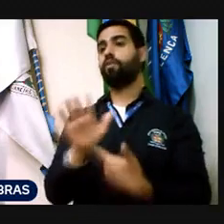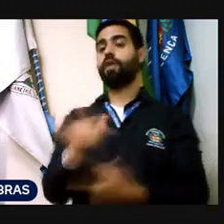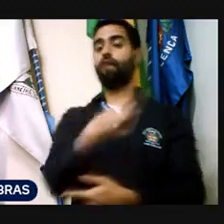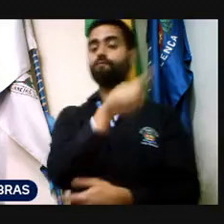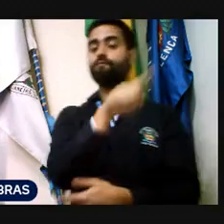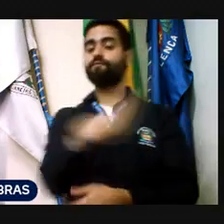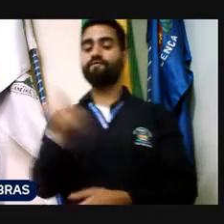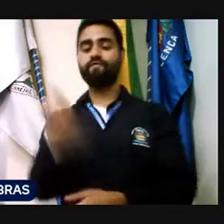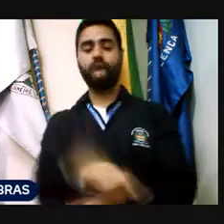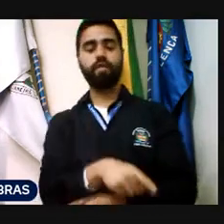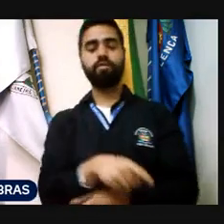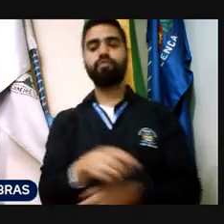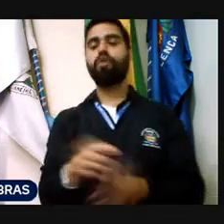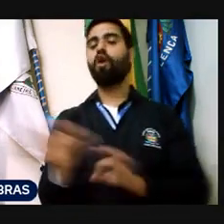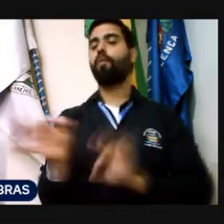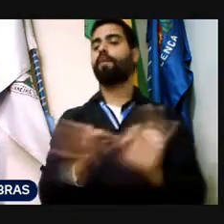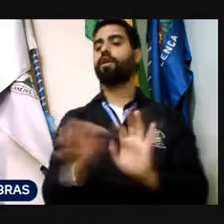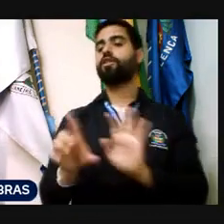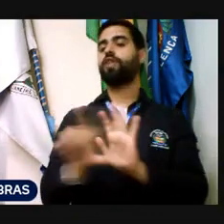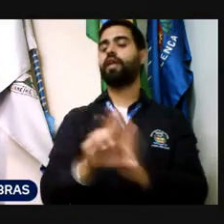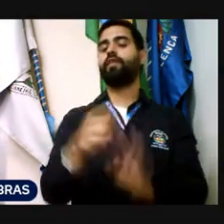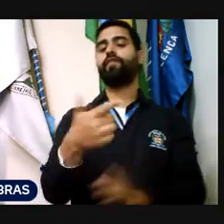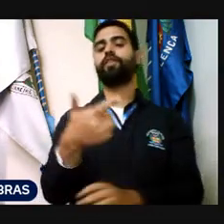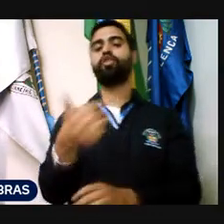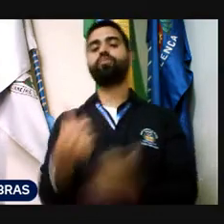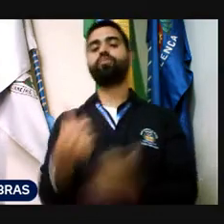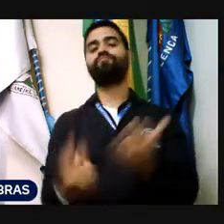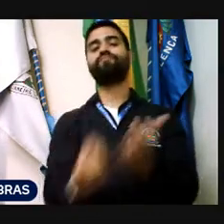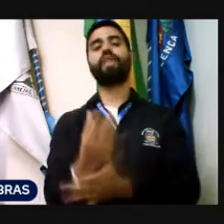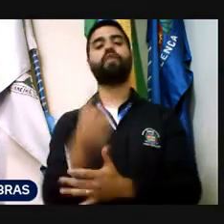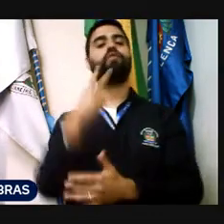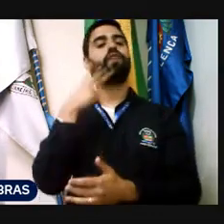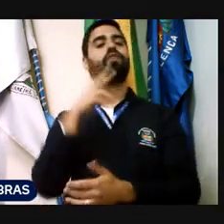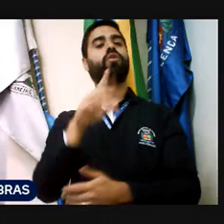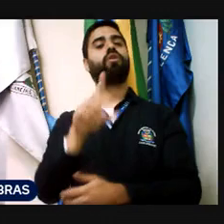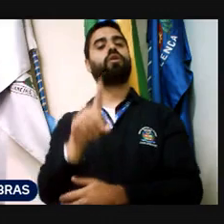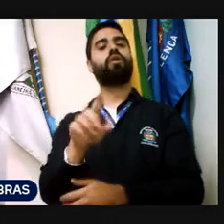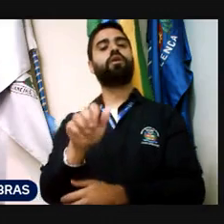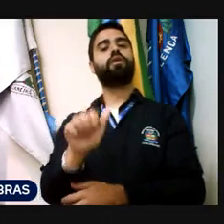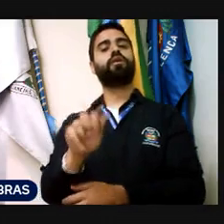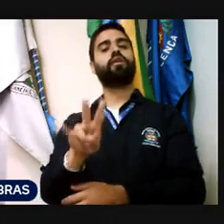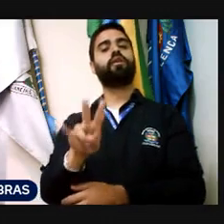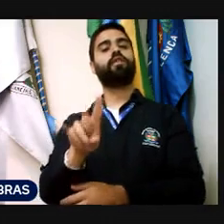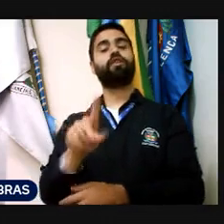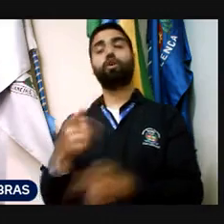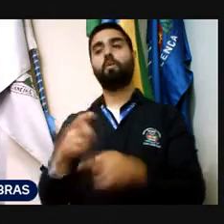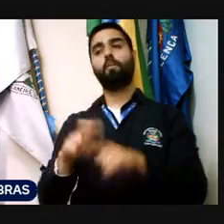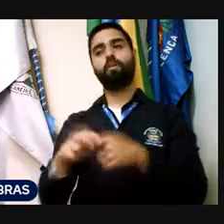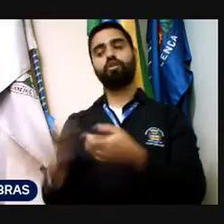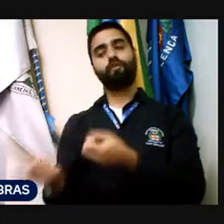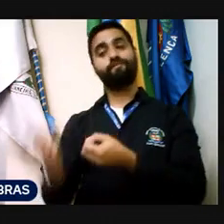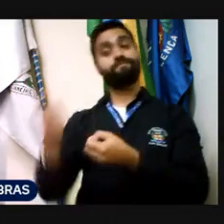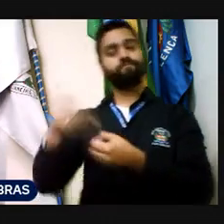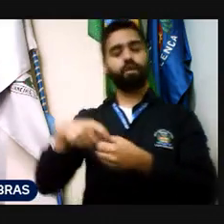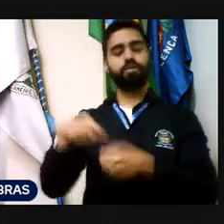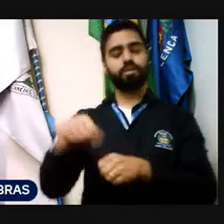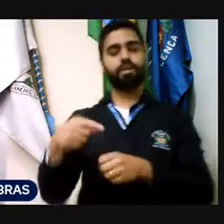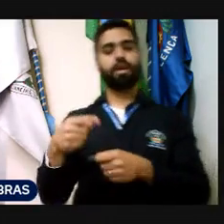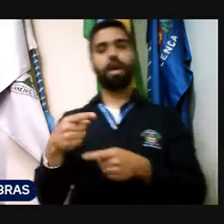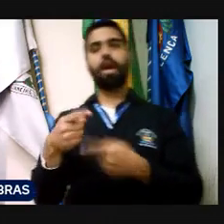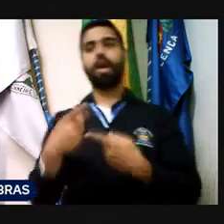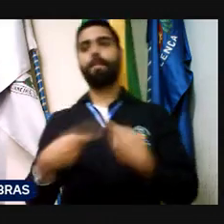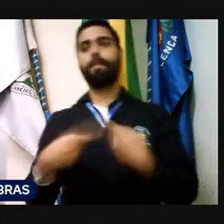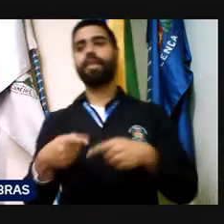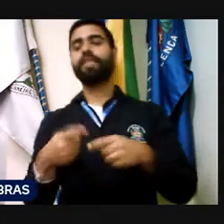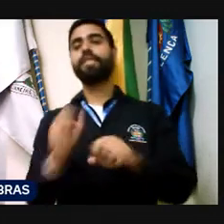apresentar veto total ao projeto de lei 21, de autoria do vereador David Nogueira, Assim, devolvo a matéria ao necessário reexame dessa Igreja Casa de Leis,